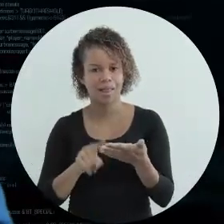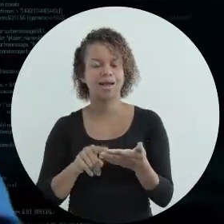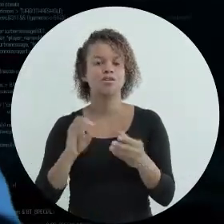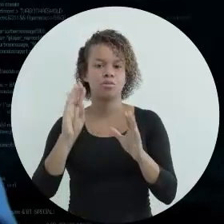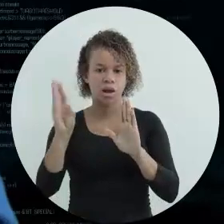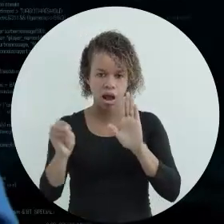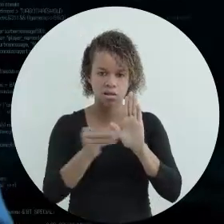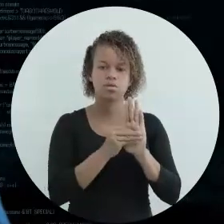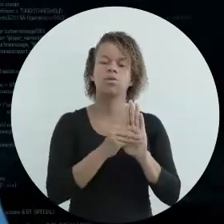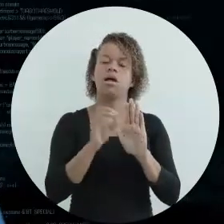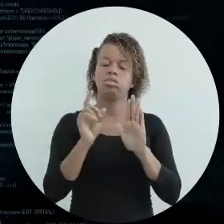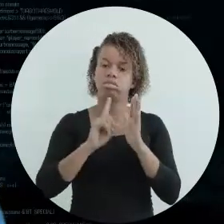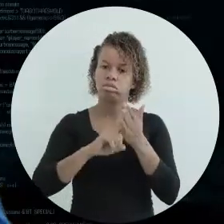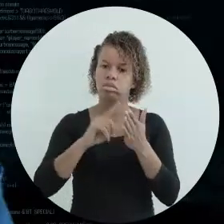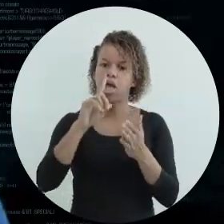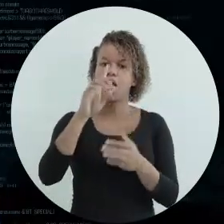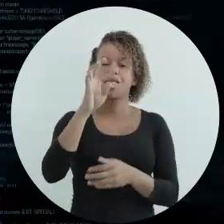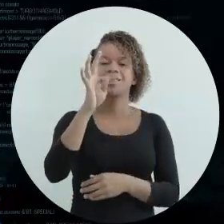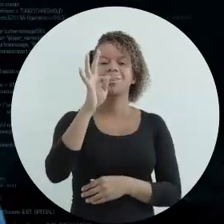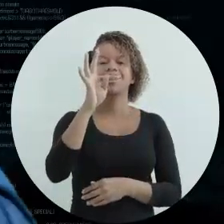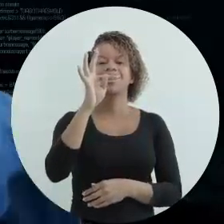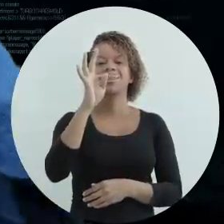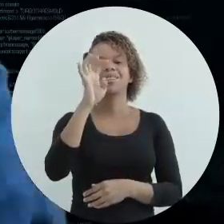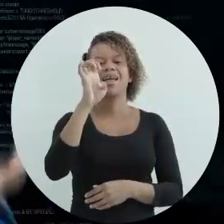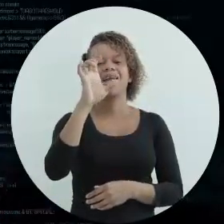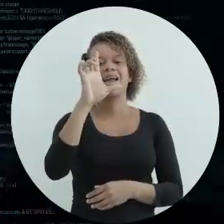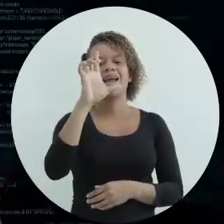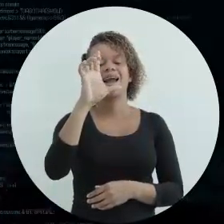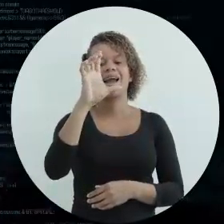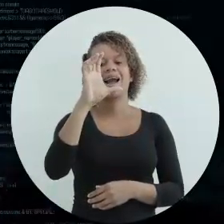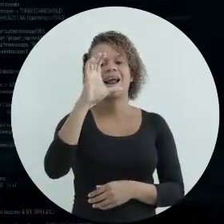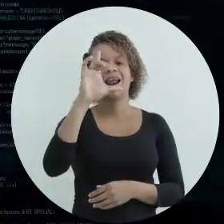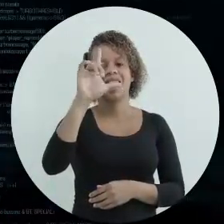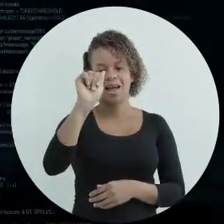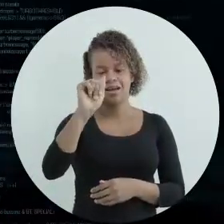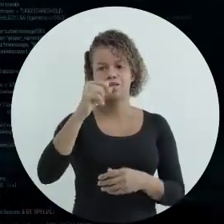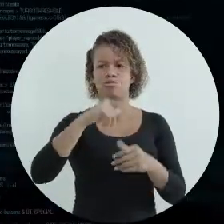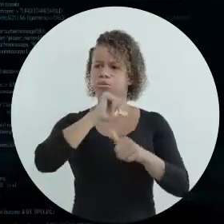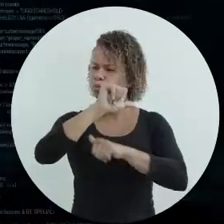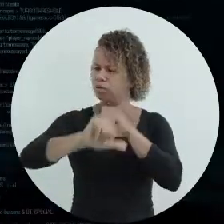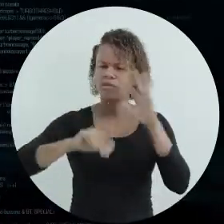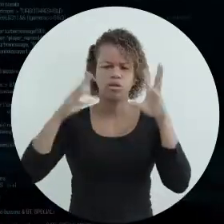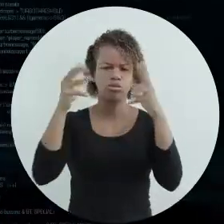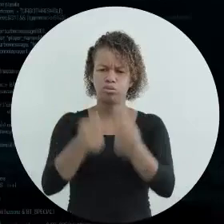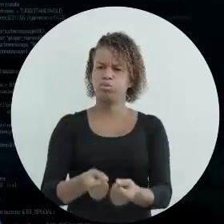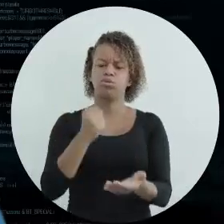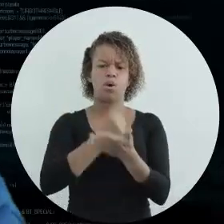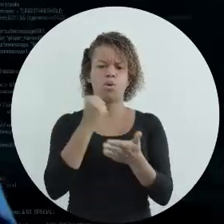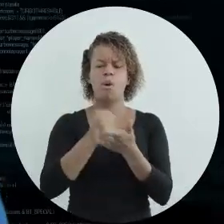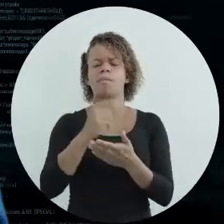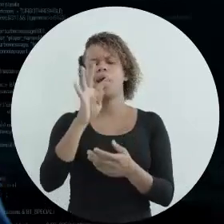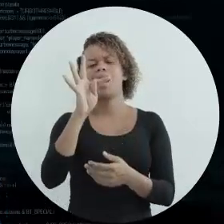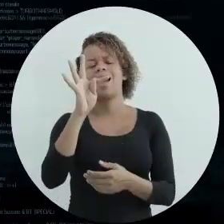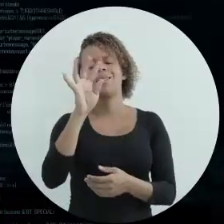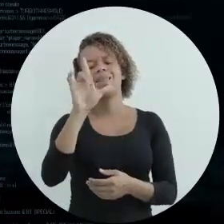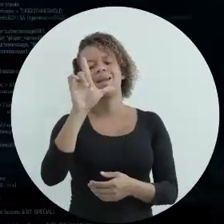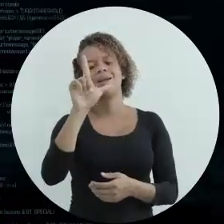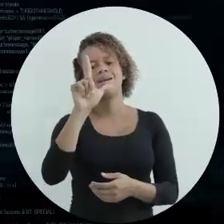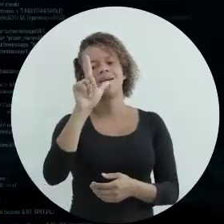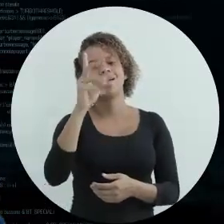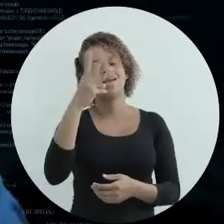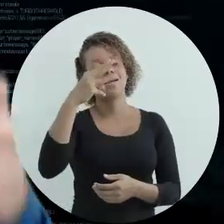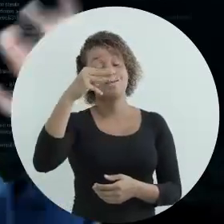alterar atributos, a gente pode definir um monte, modificar tudo no documento HTML se a gente quiser. A gente pode até criar,